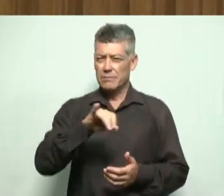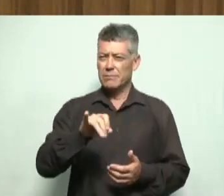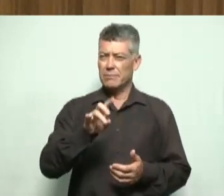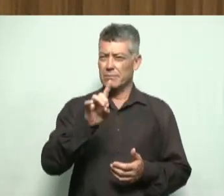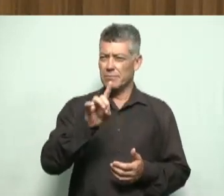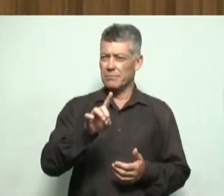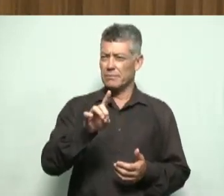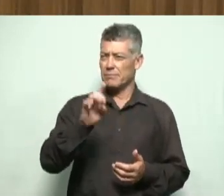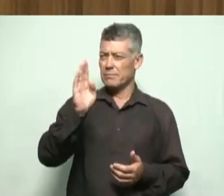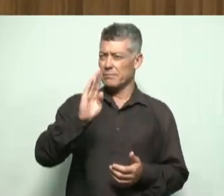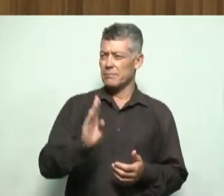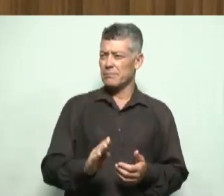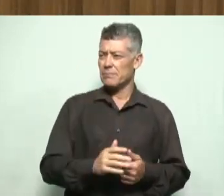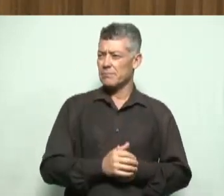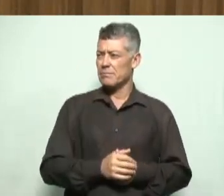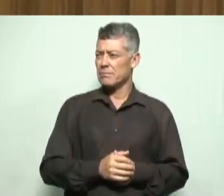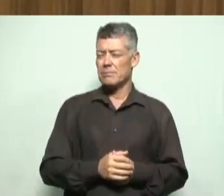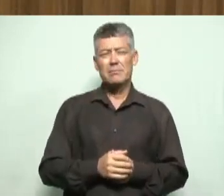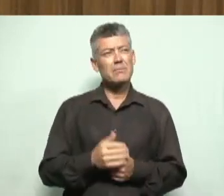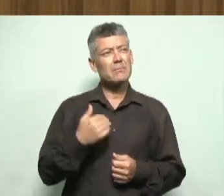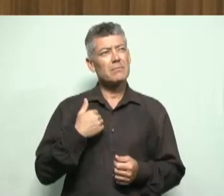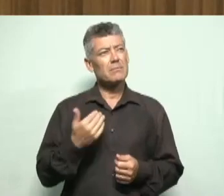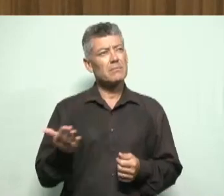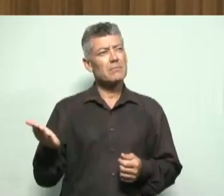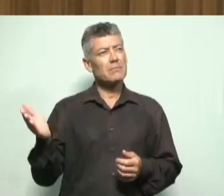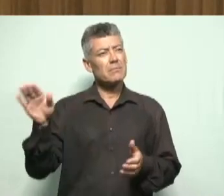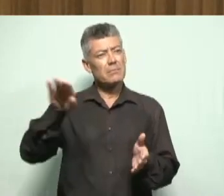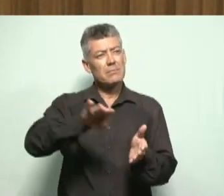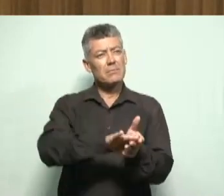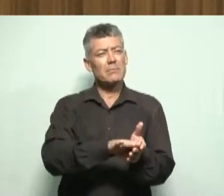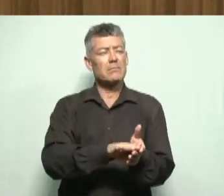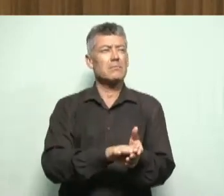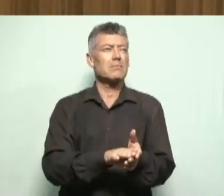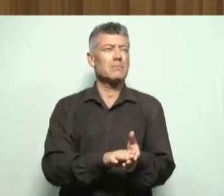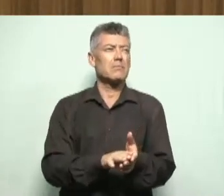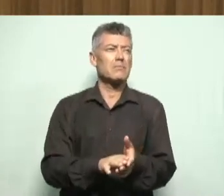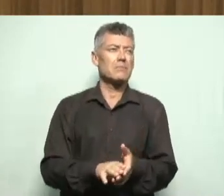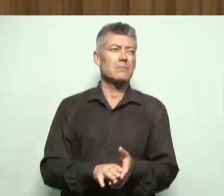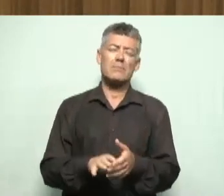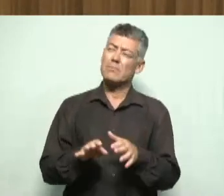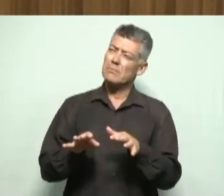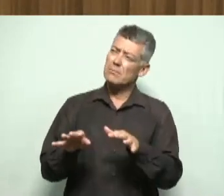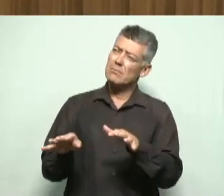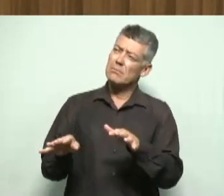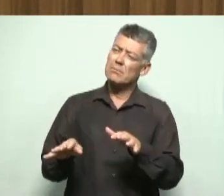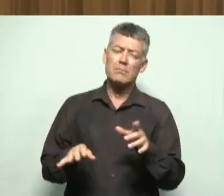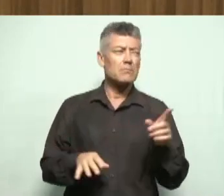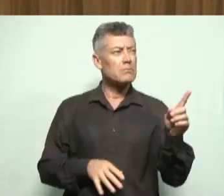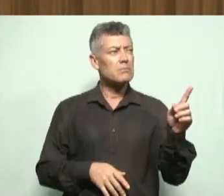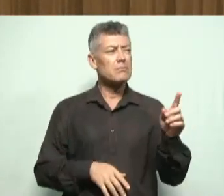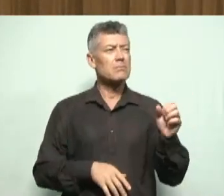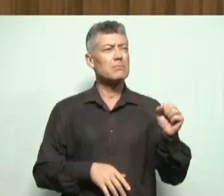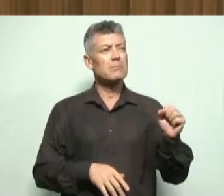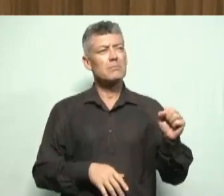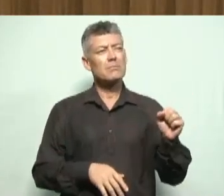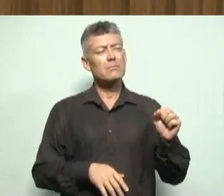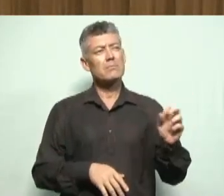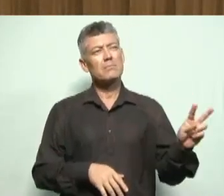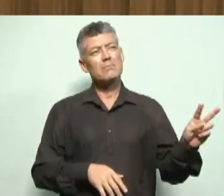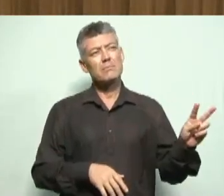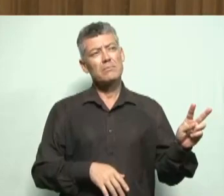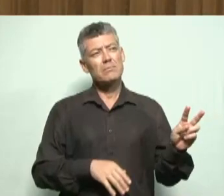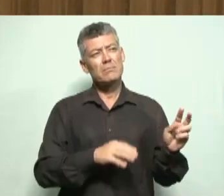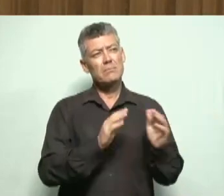Brasil. E quando eu cheguei no Jardim Brasil, eu vi uma realidade do Jardim Brasil muito parecida com a do São Vale. Vários e vários